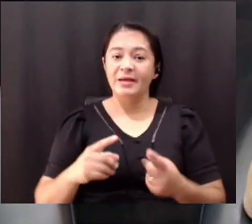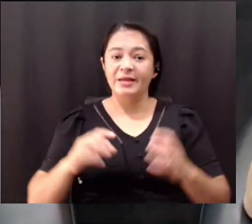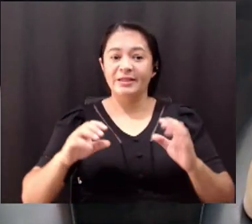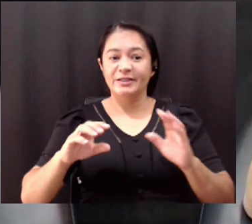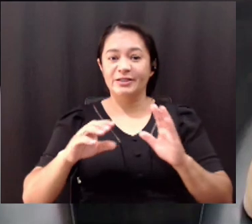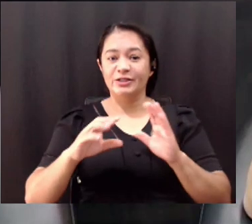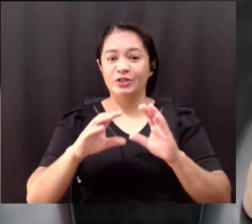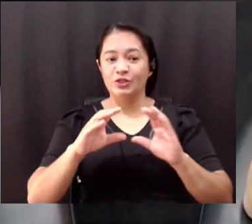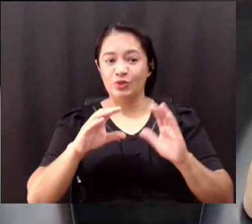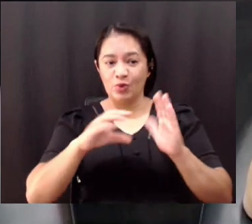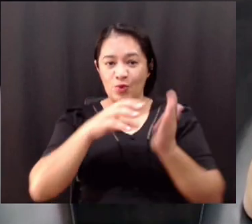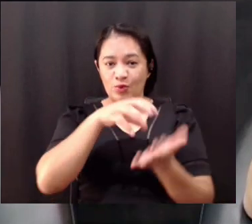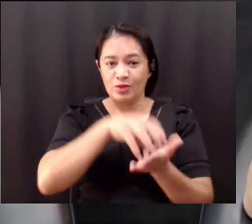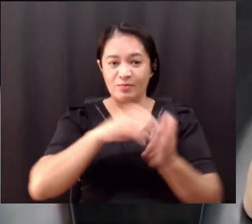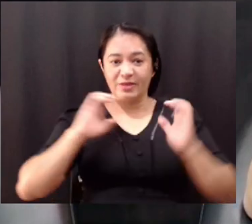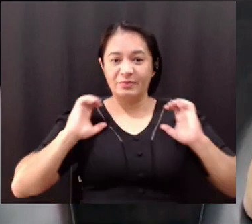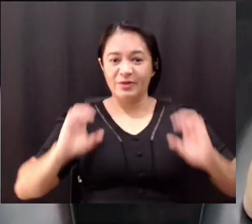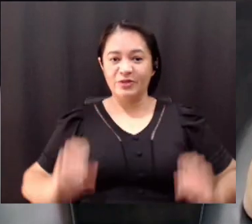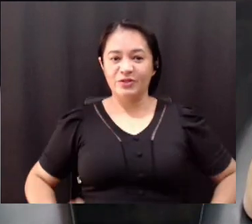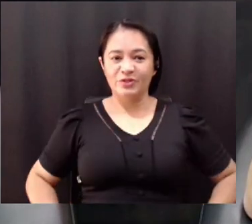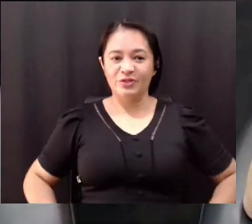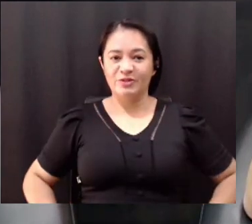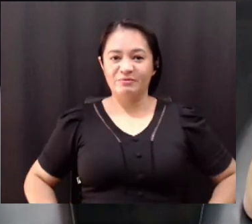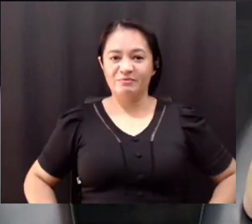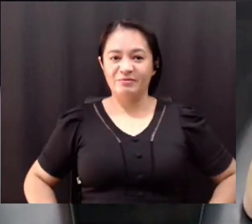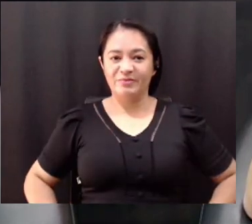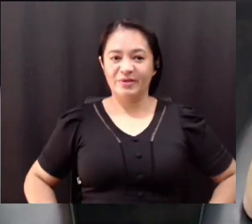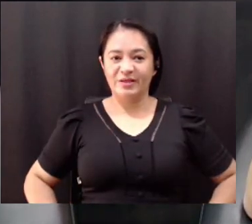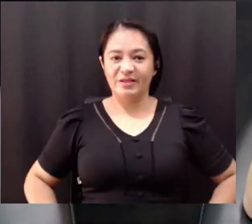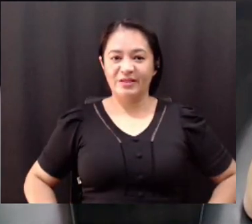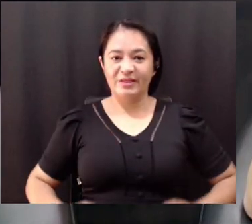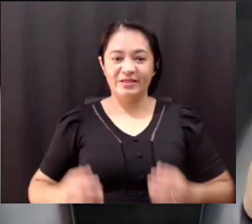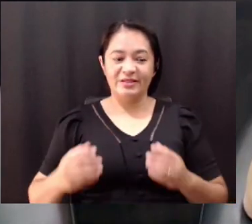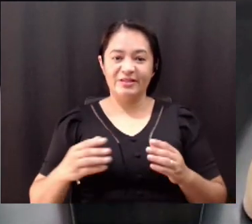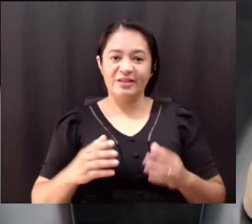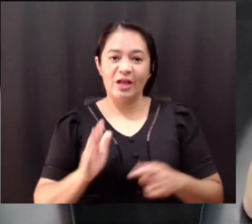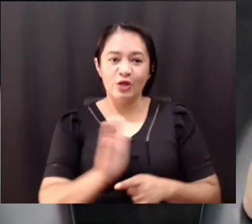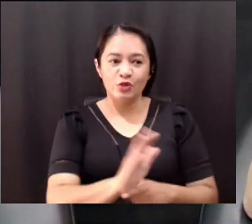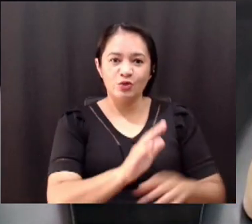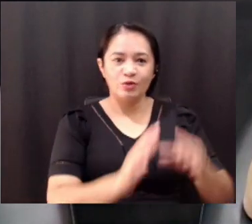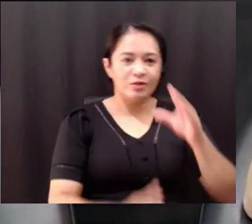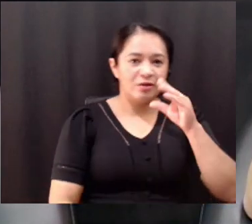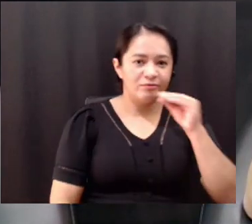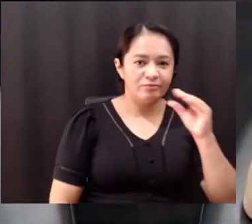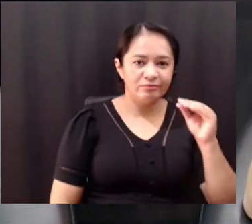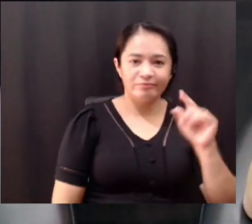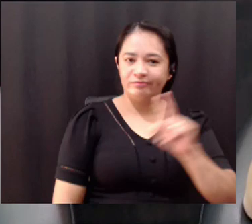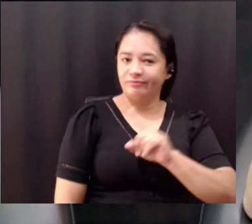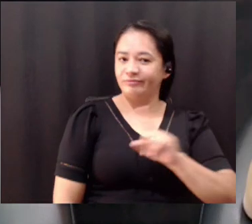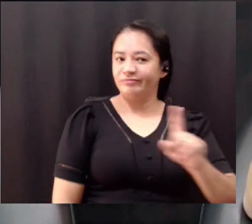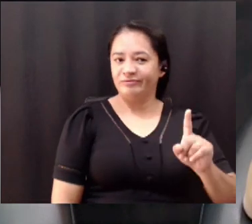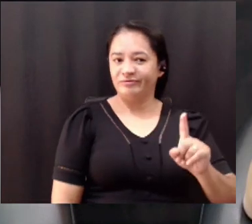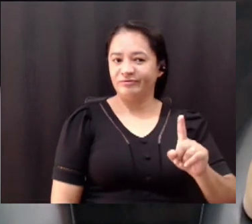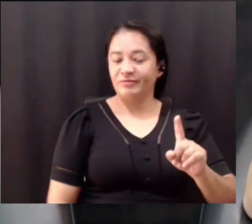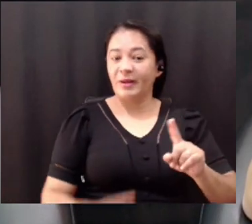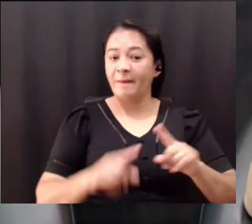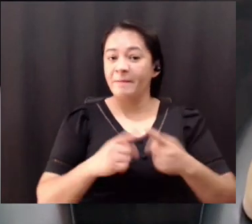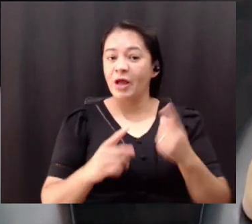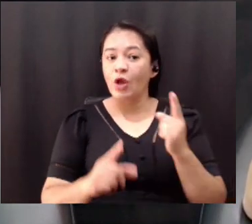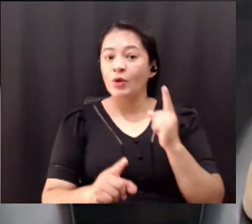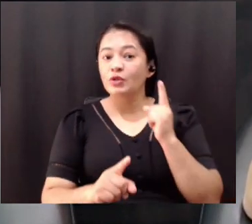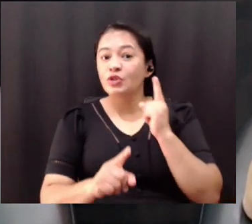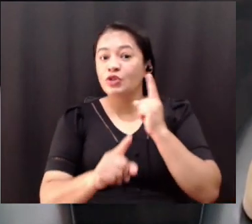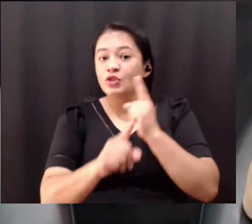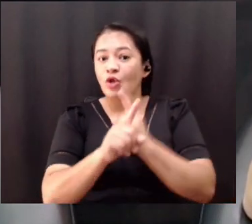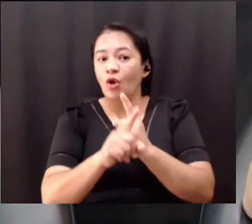não funciona a favor do funcionário, e muitas vezes quando ele é descoberto como alguém que fez uma